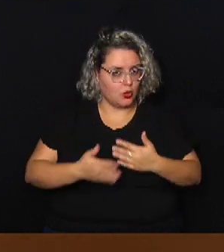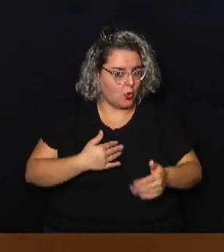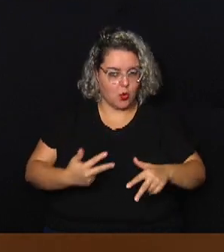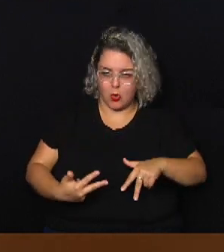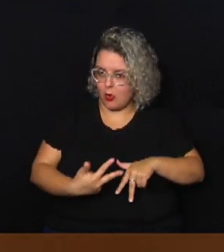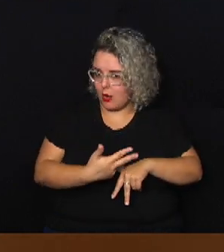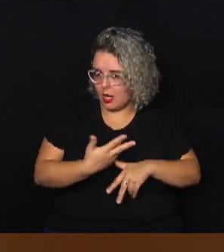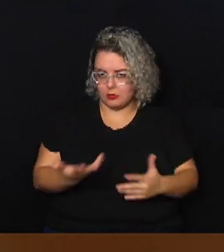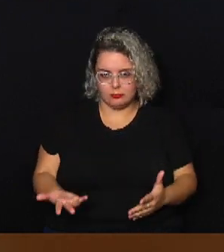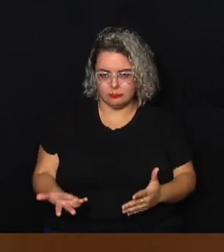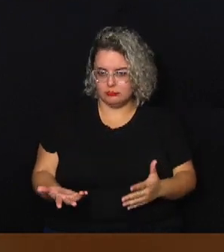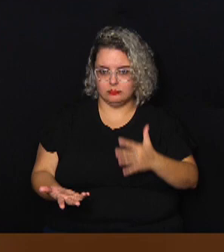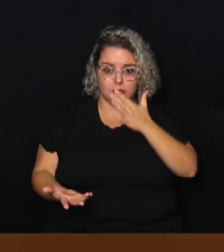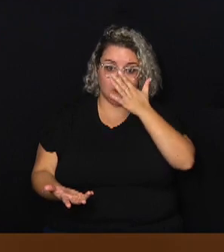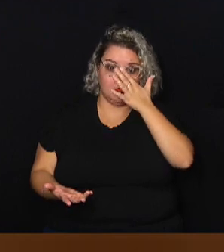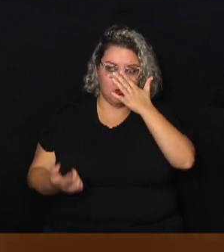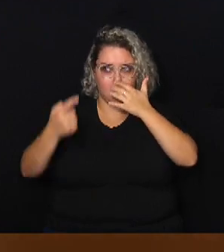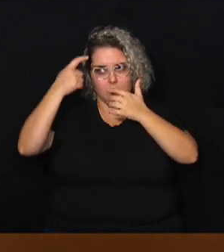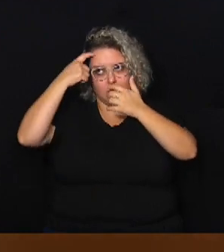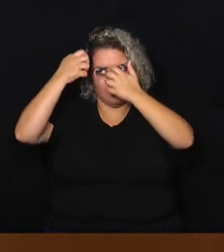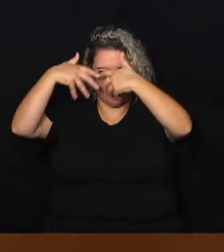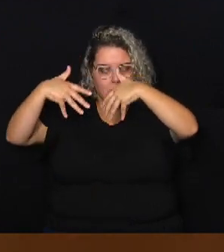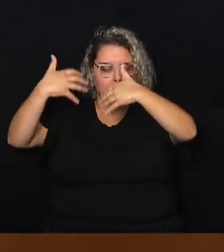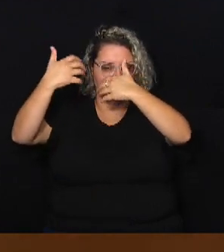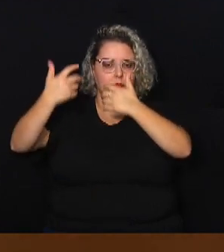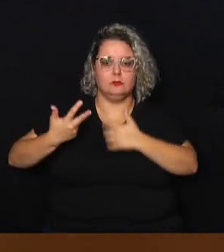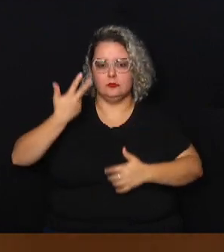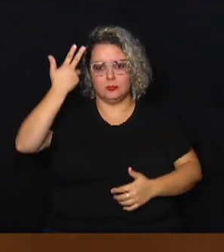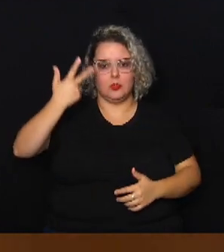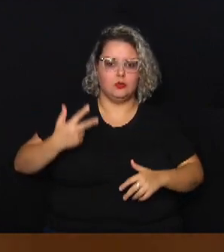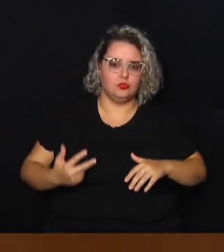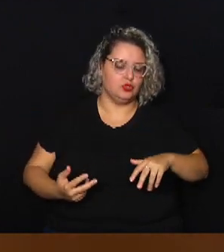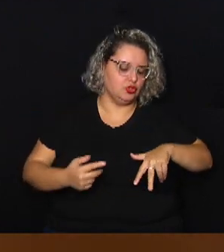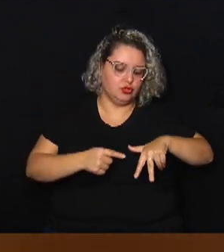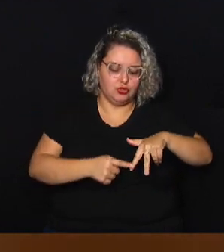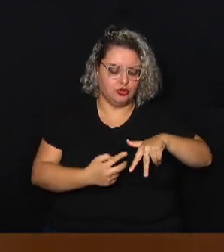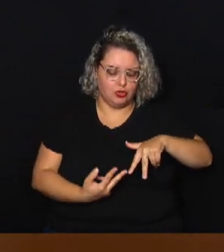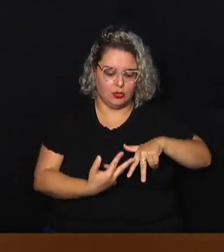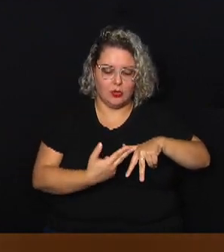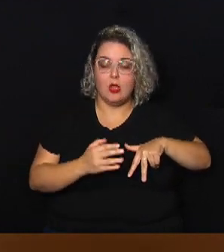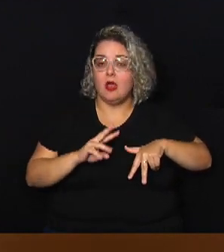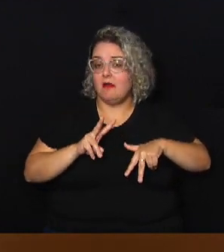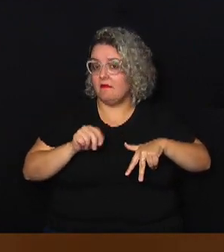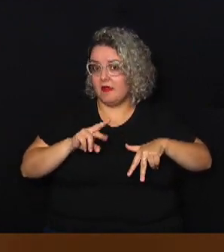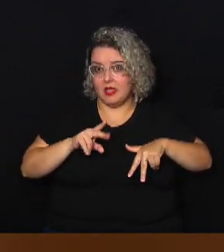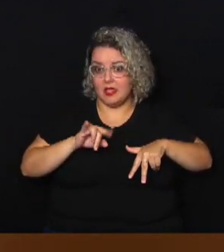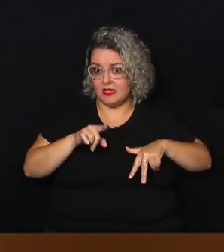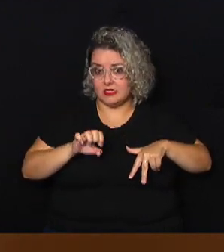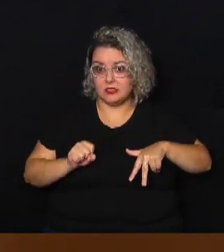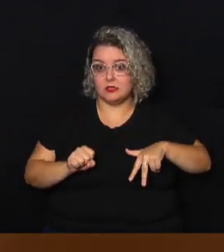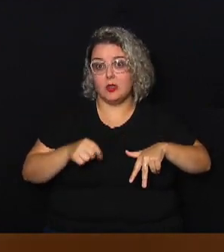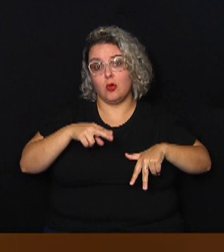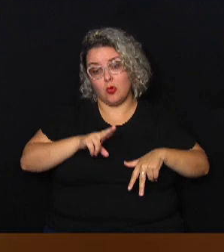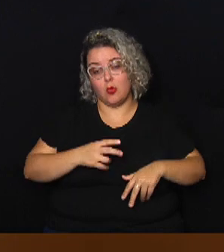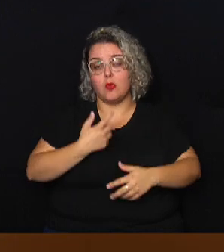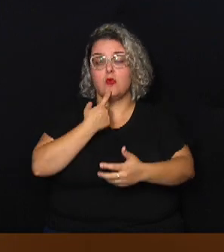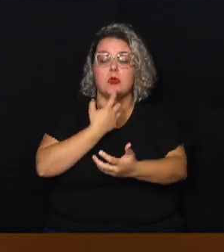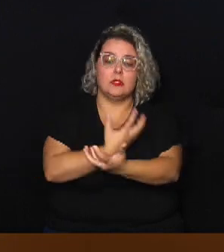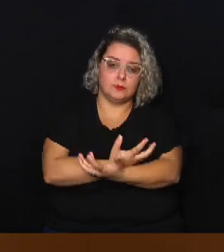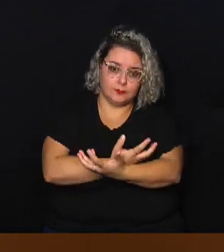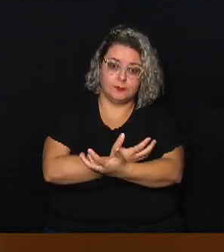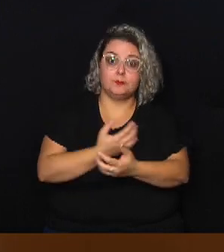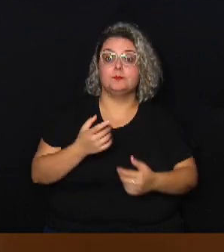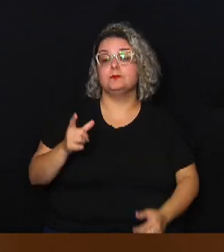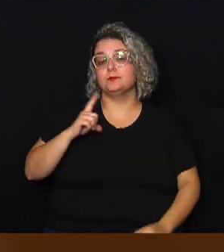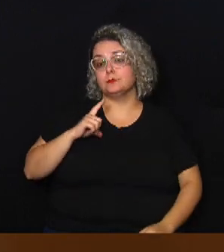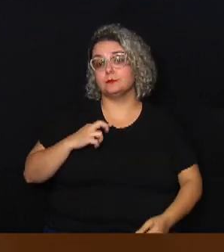uma cirurgia, uma neurocirurgia, uma cirurgia de varizes, uma cirurgia ortopédica. E tem aquelas